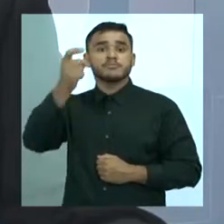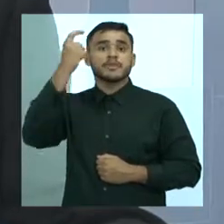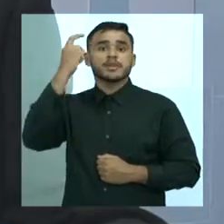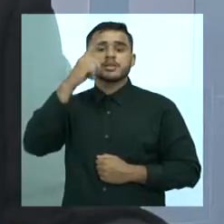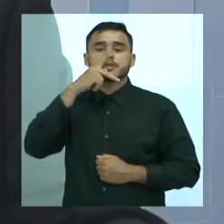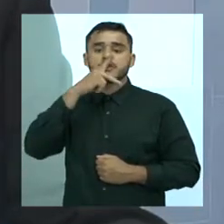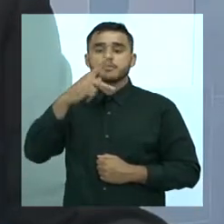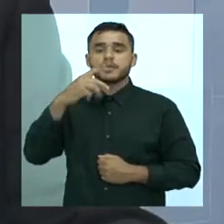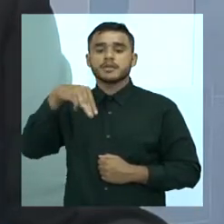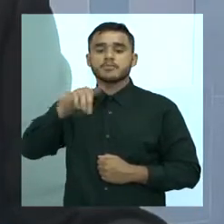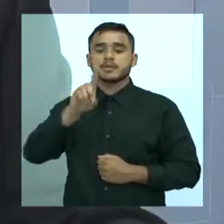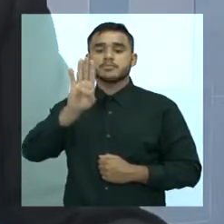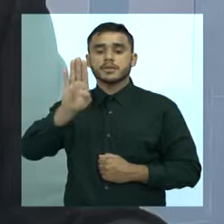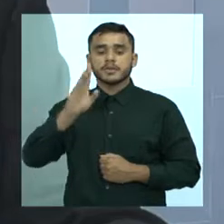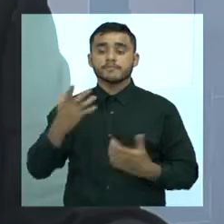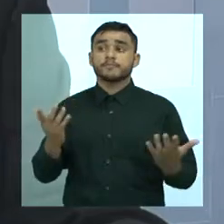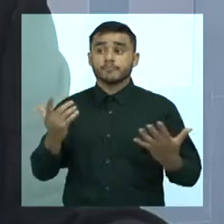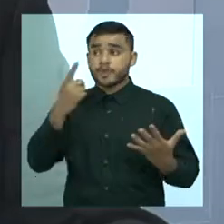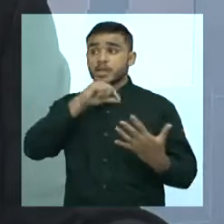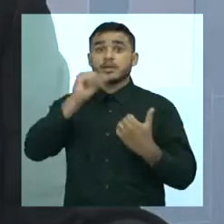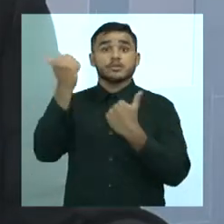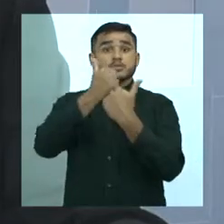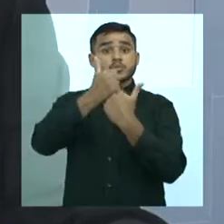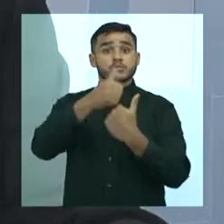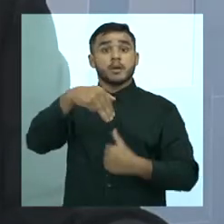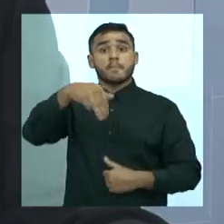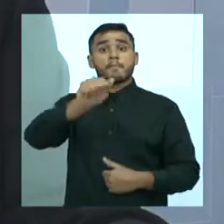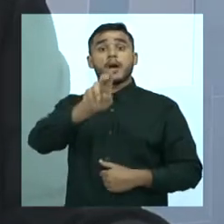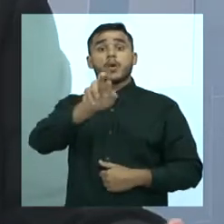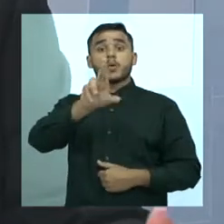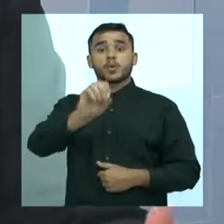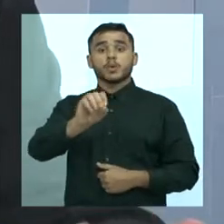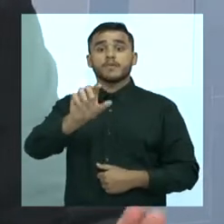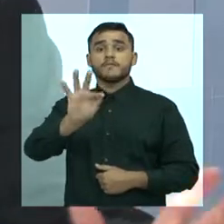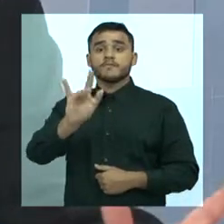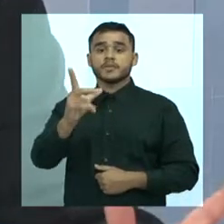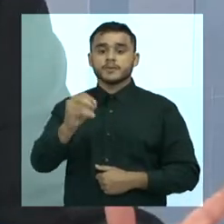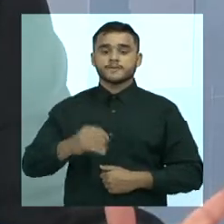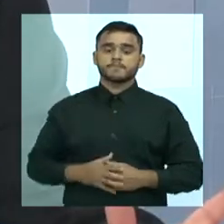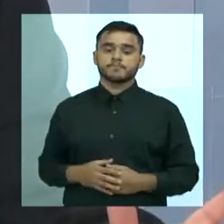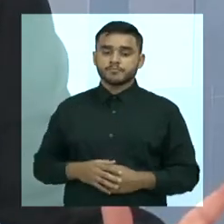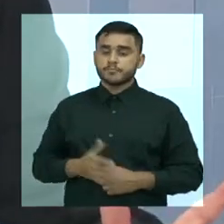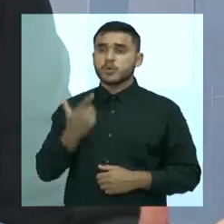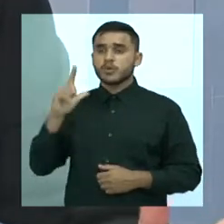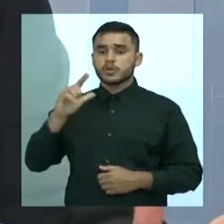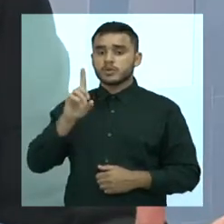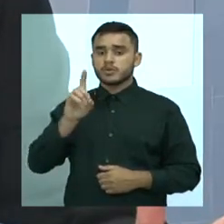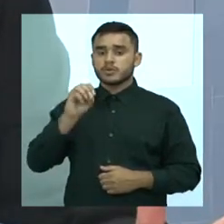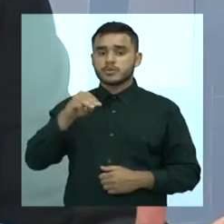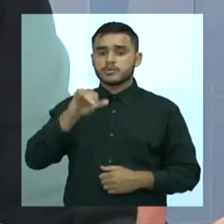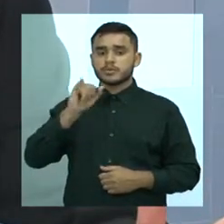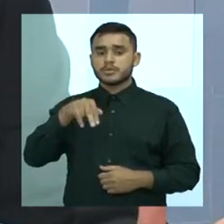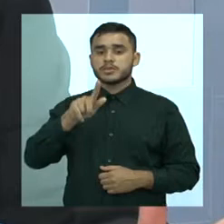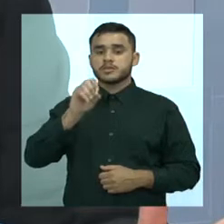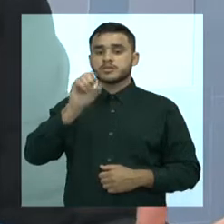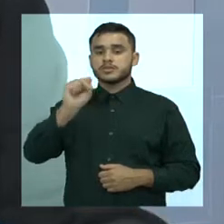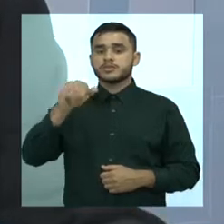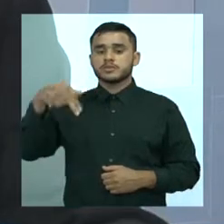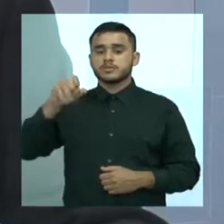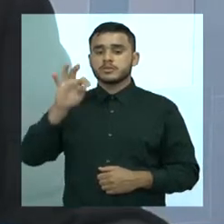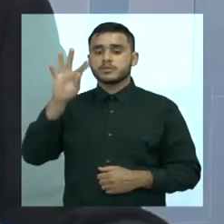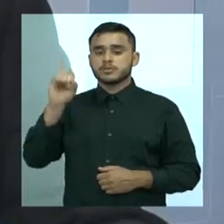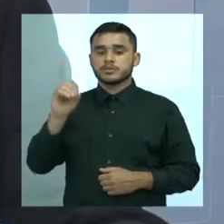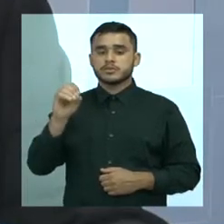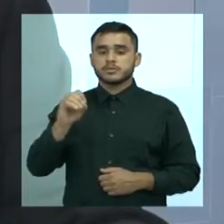É o suplente do Mauro Filho. Interessante isso. Domingos Neto, vamos nem discutir. Hoje, na minha avaliação, é um cara